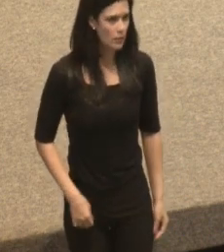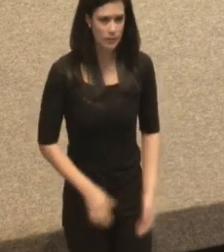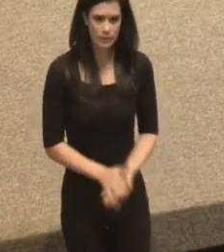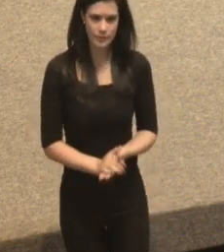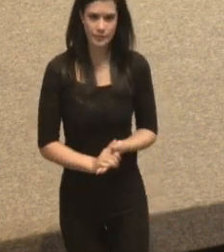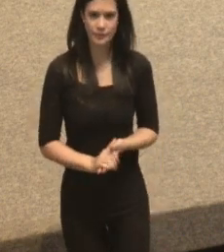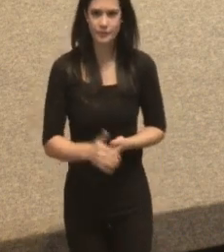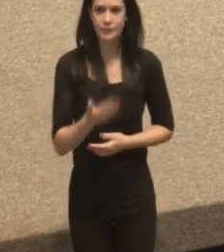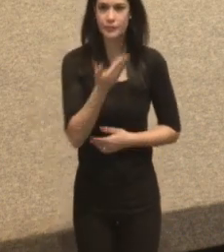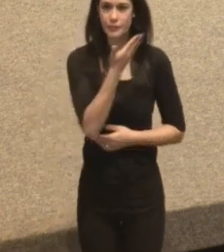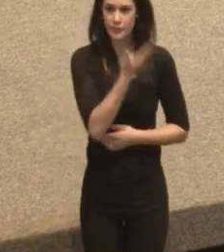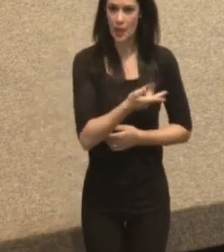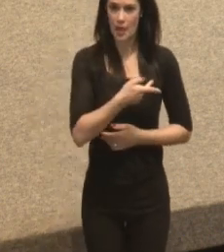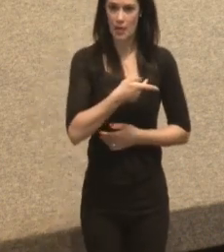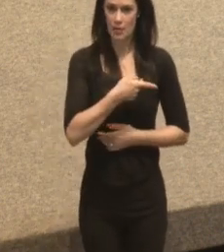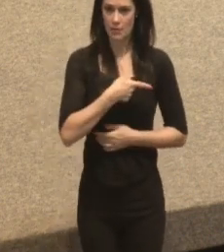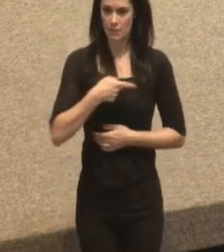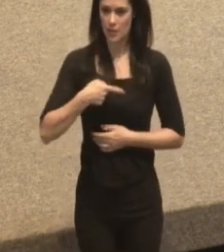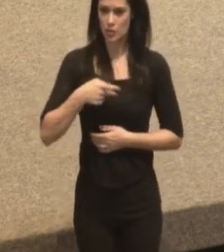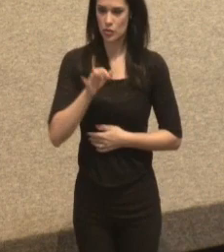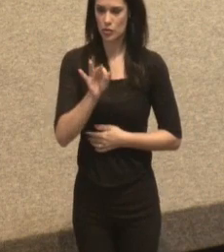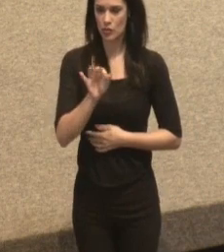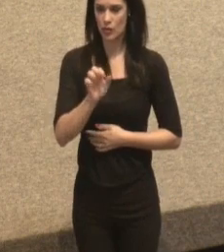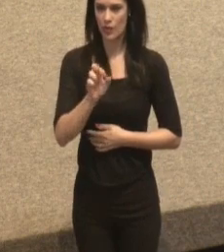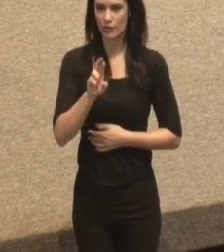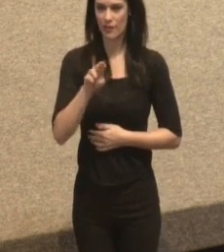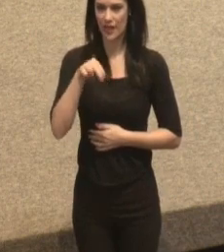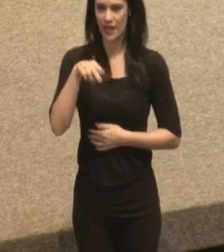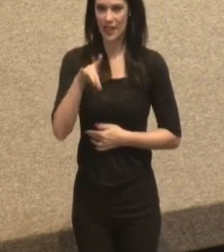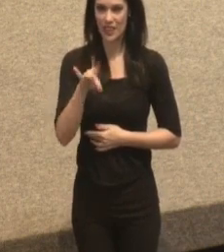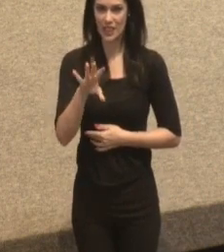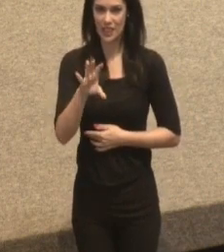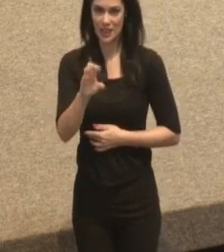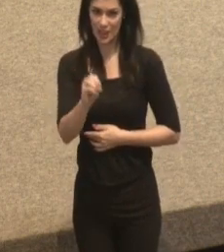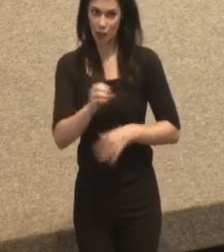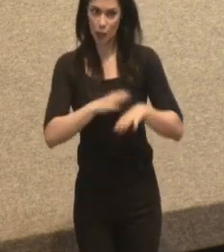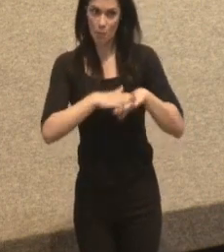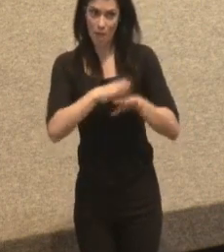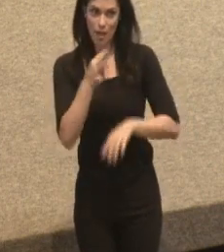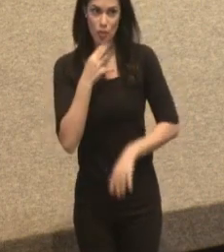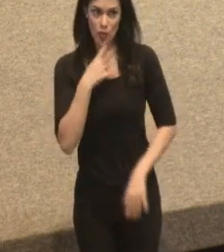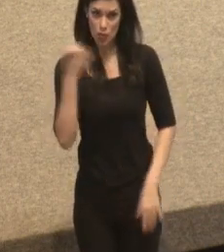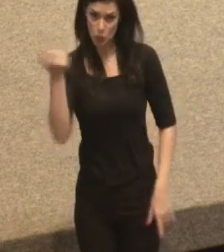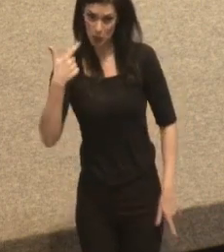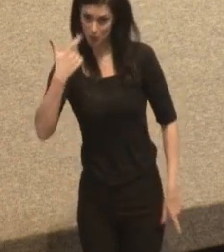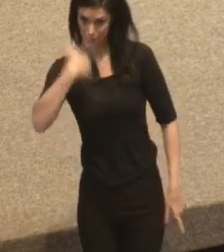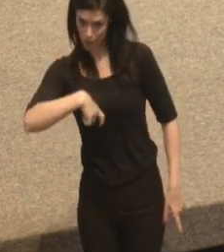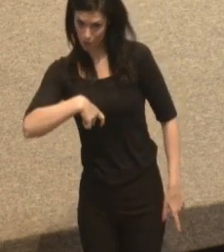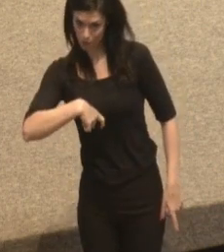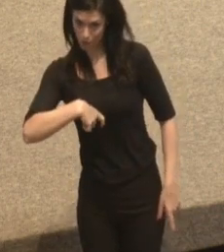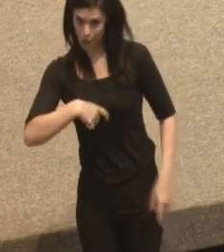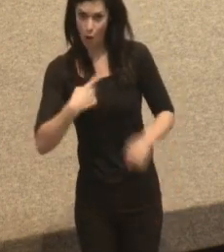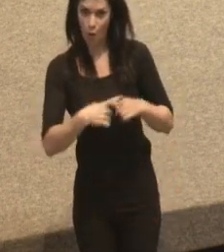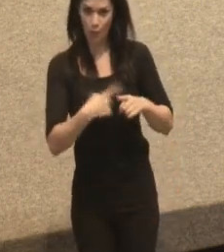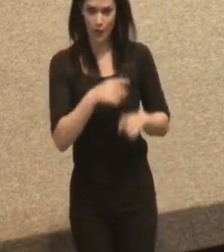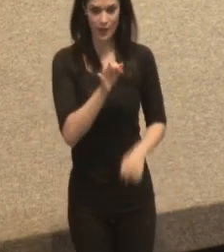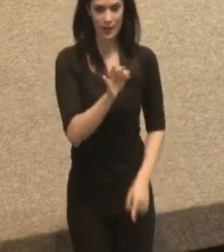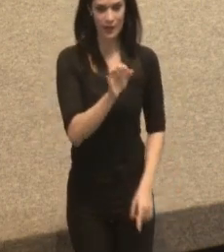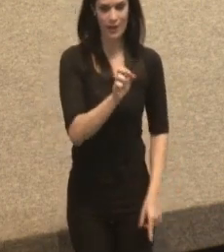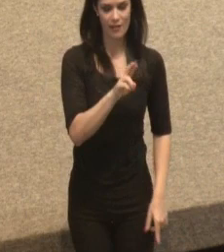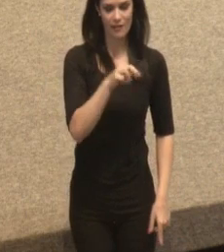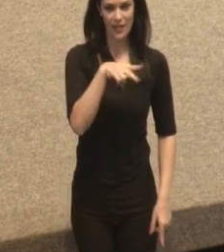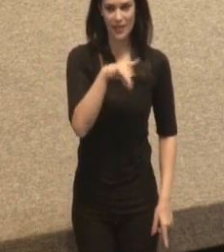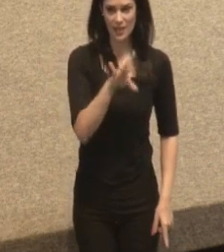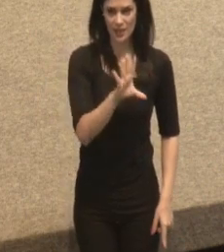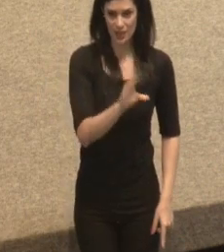Irmãos, pastor Fernando Brandão é mais conhecido nesta igreja do que eu. Ele foi pastor aqui na segunda